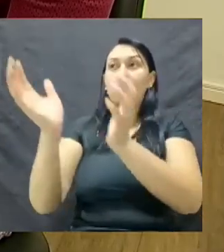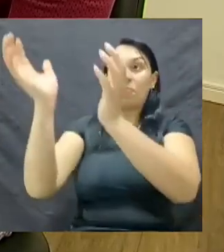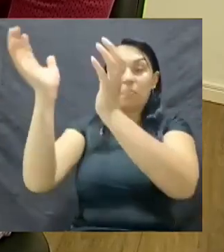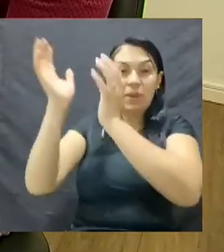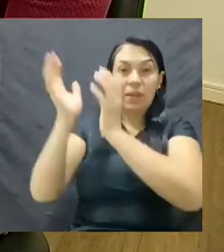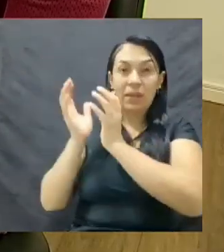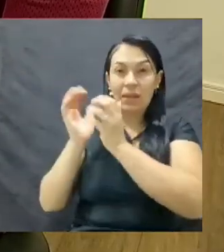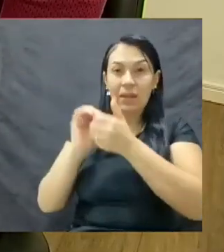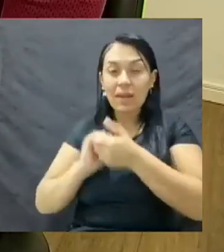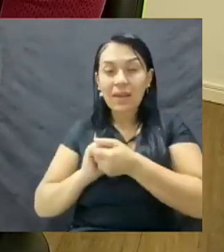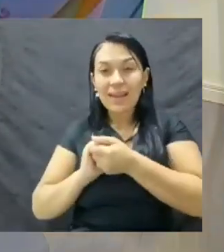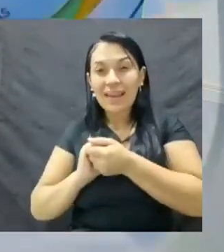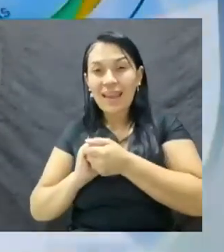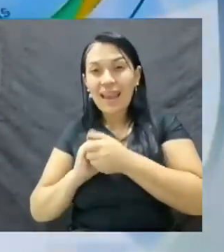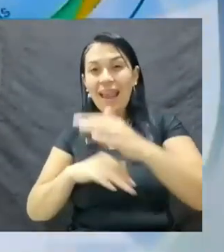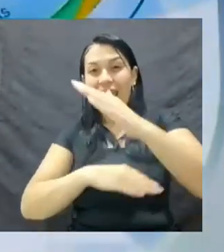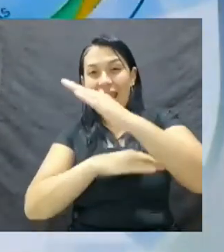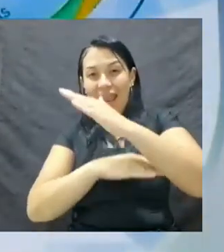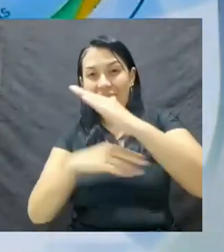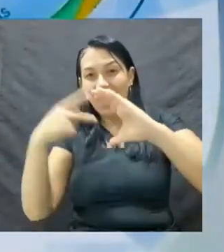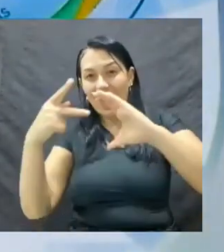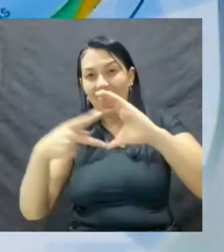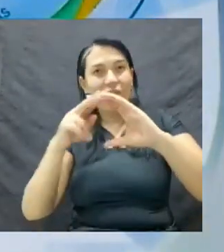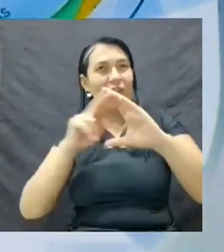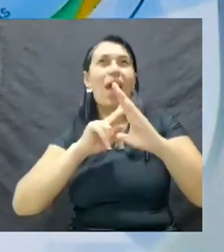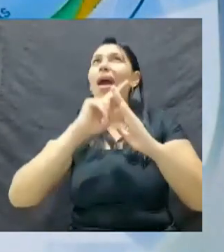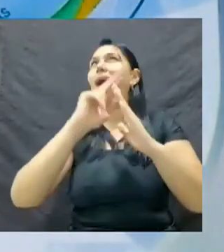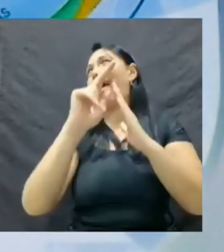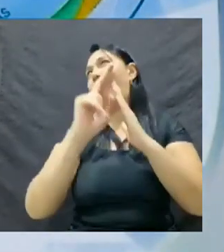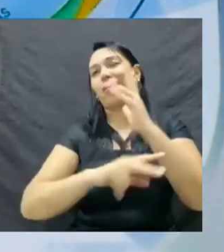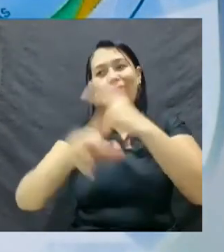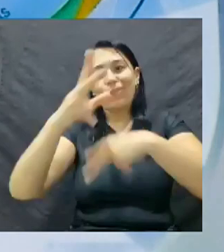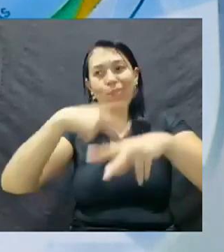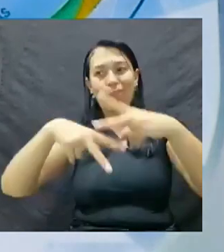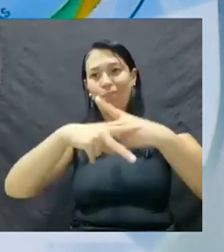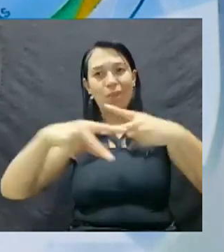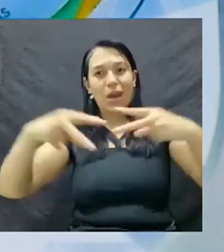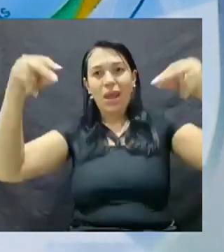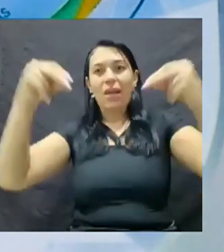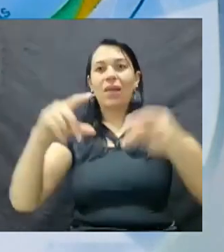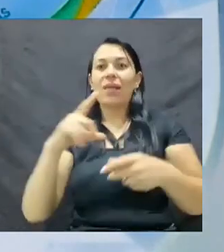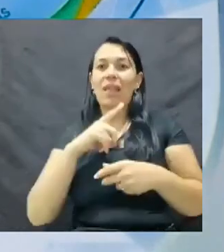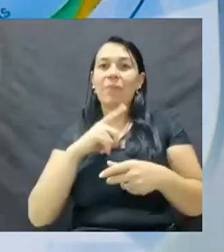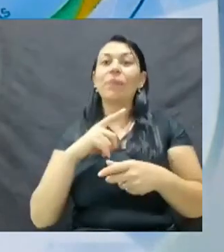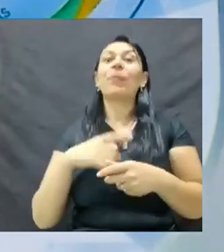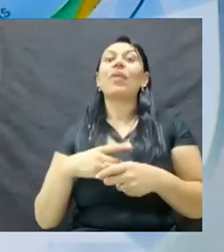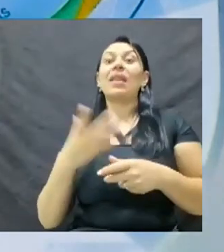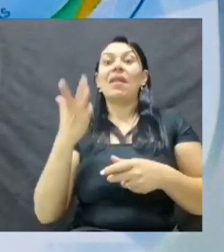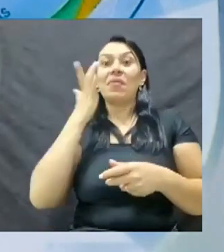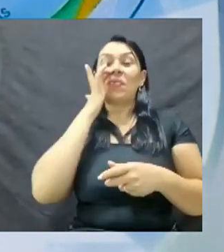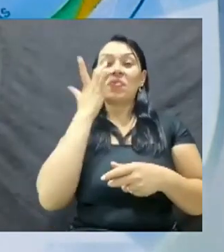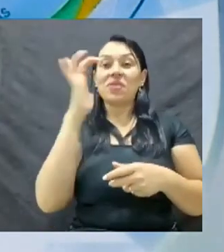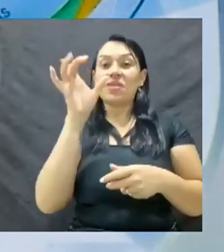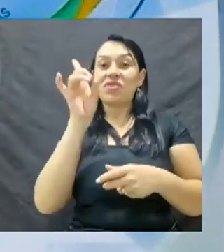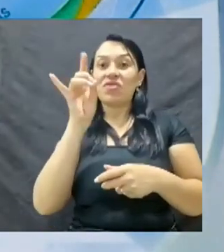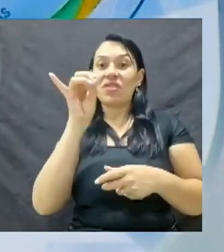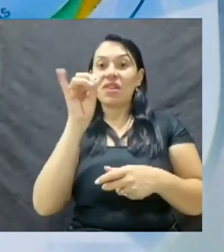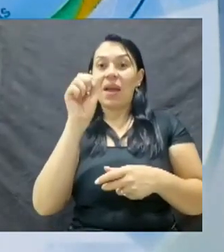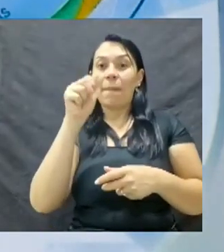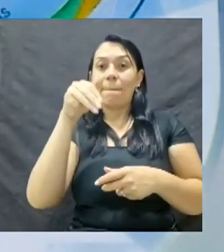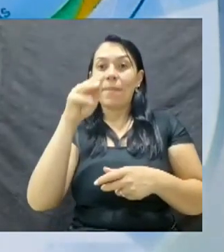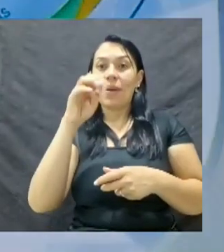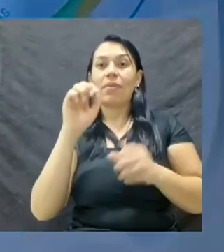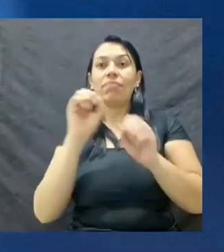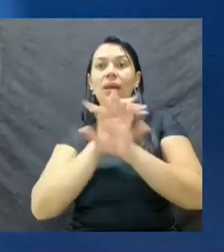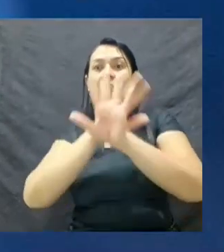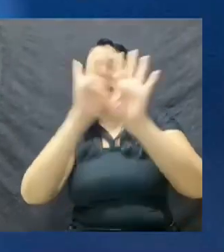diversos prêmios, né, Ronan? Diversos prêmios. Então nós recebemos um prêmio de transparência, que é o selo diamante do Tribunal